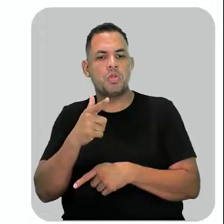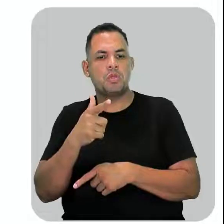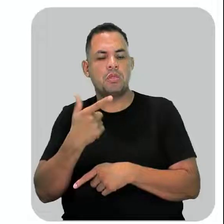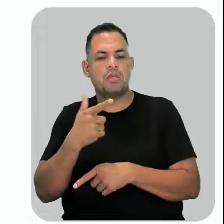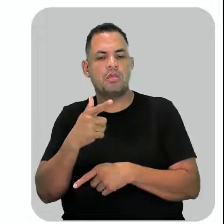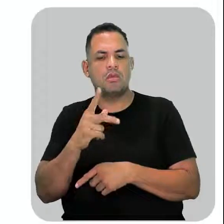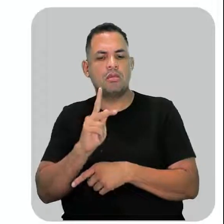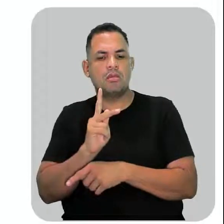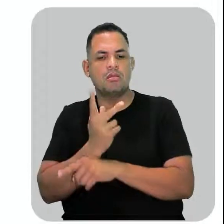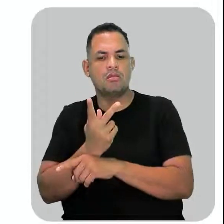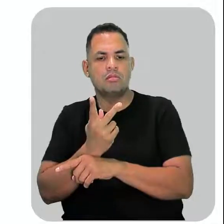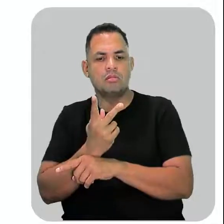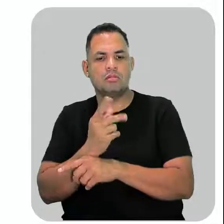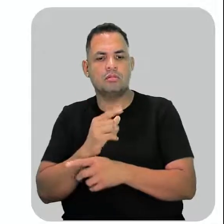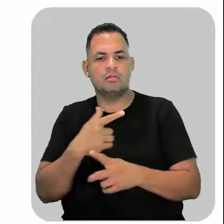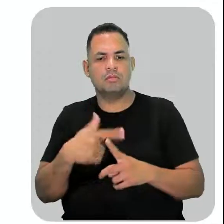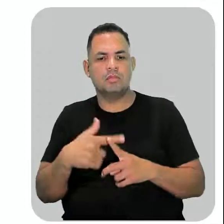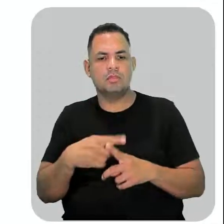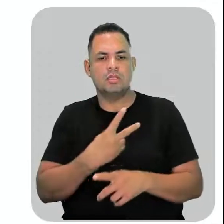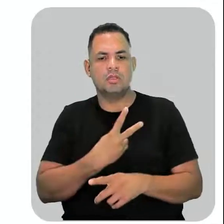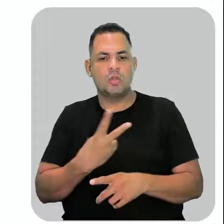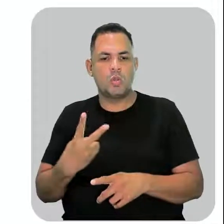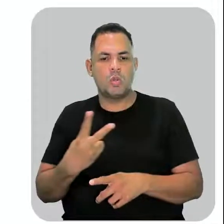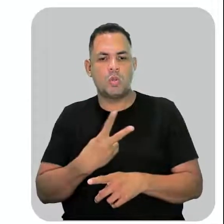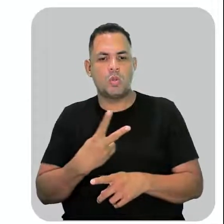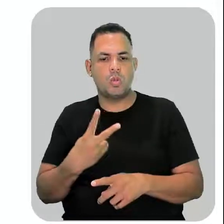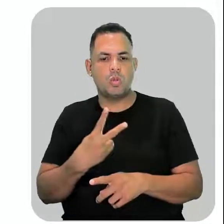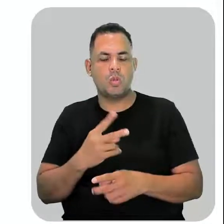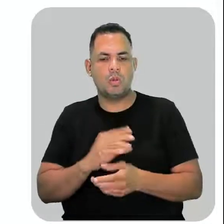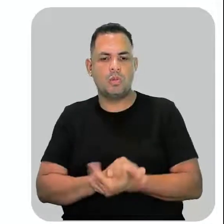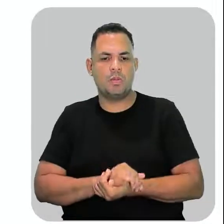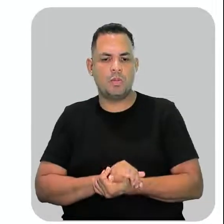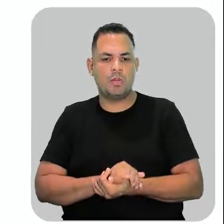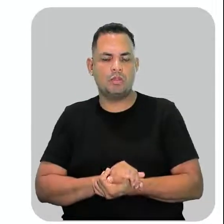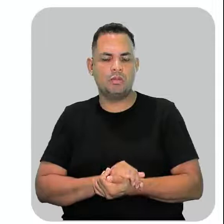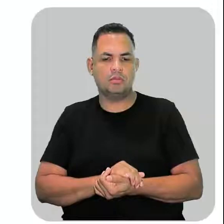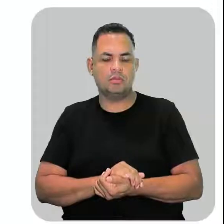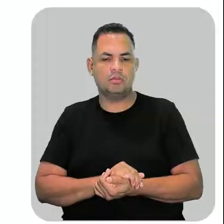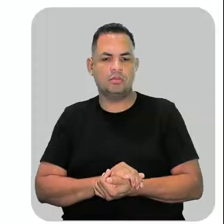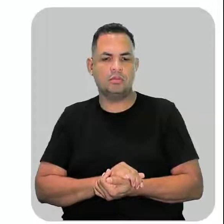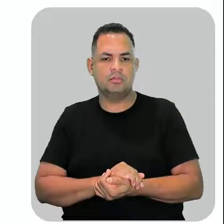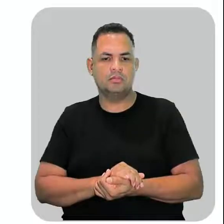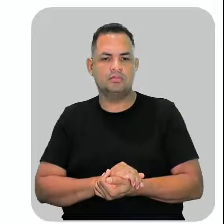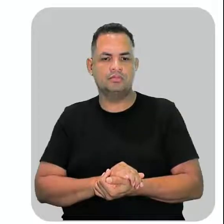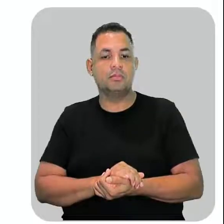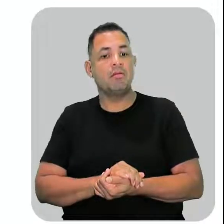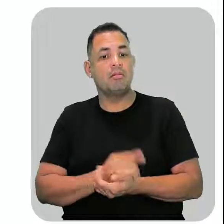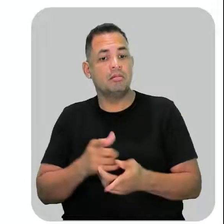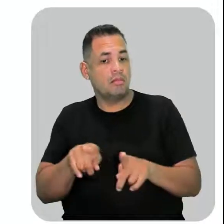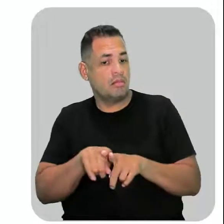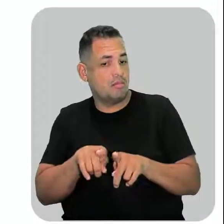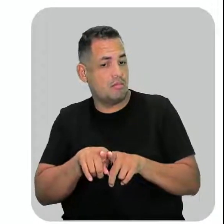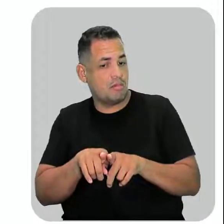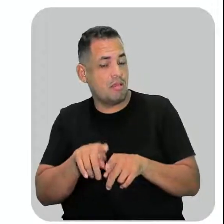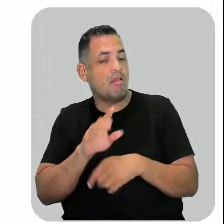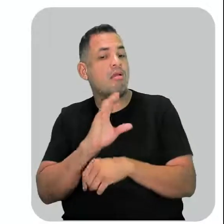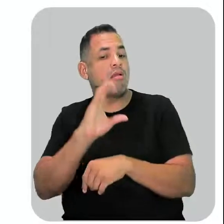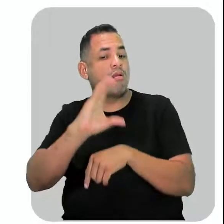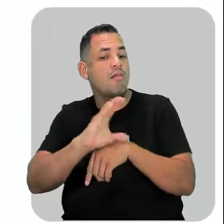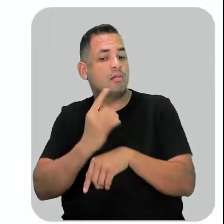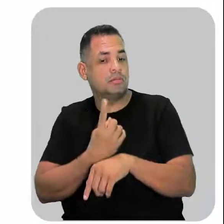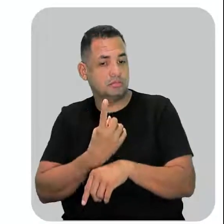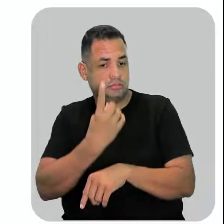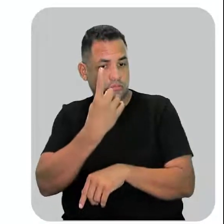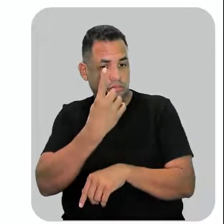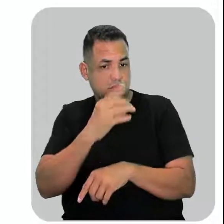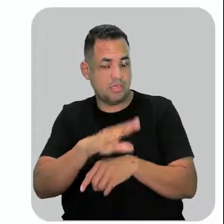ele já tem, ó, 1, 2, 3, 4 ligações. O mesmo com o carbono de cima, que já tem essa